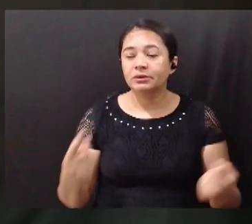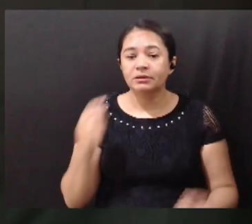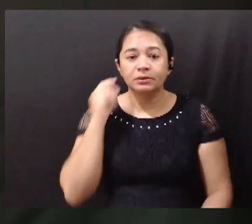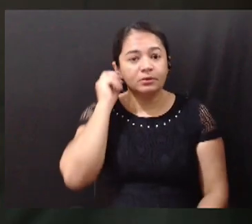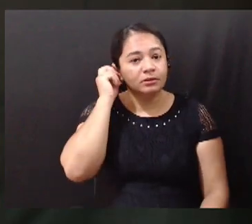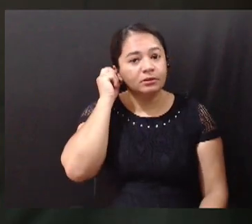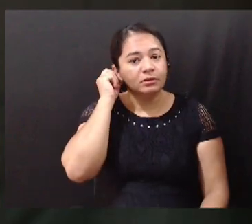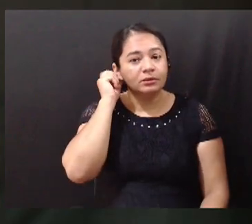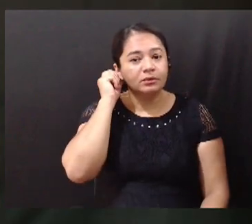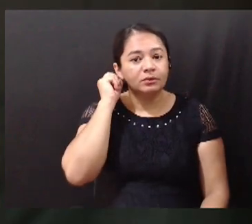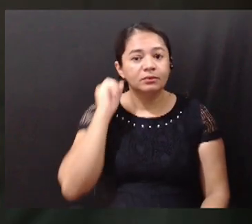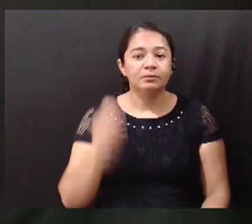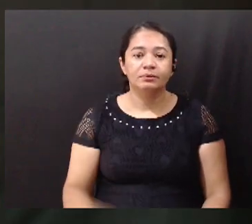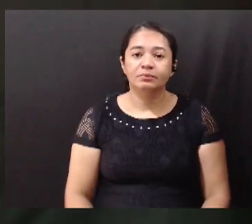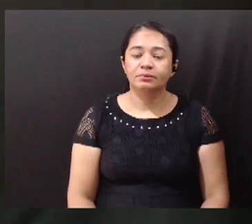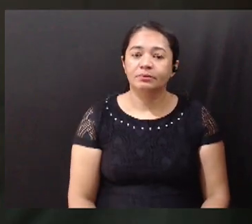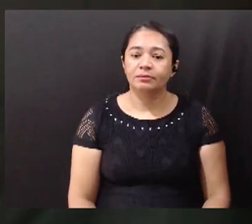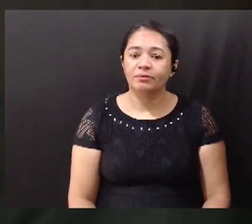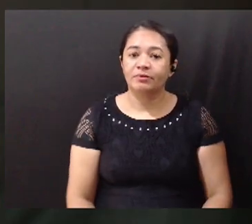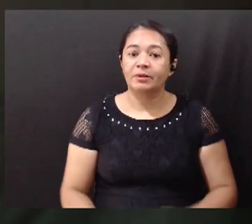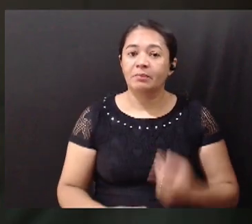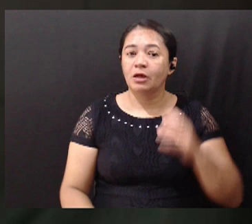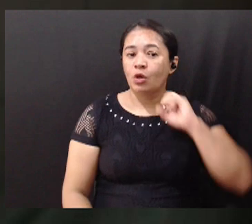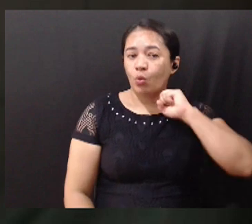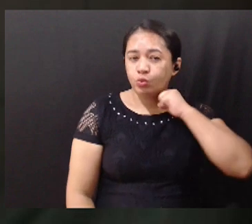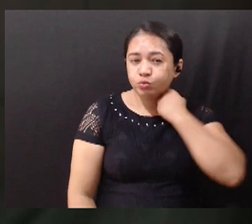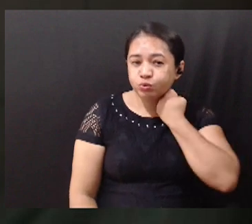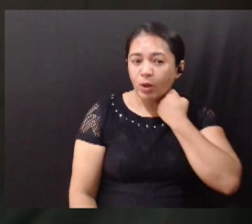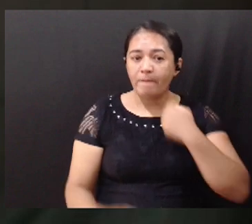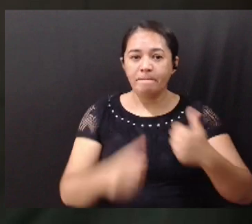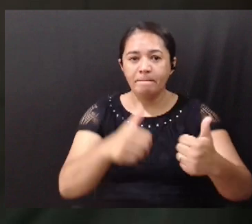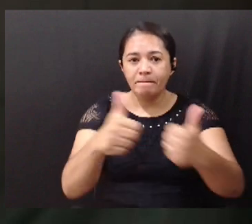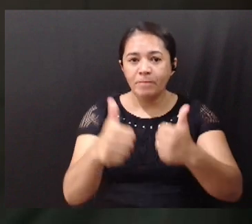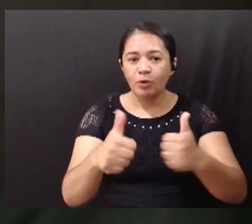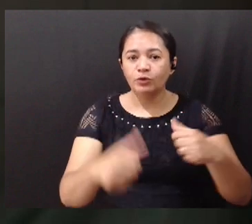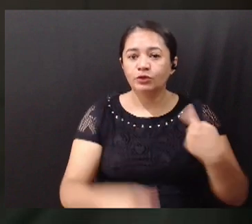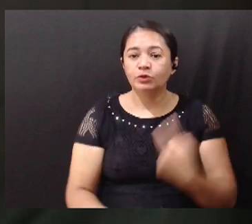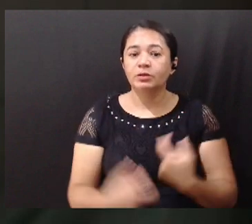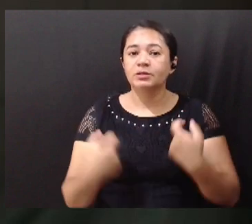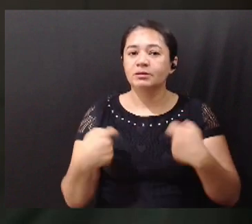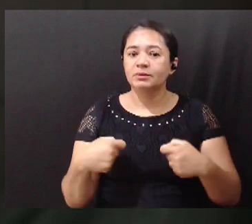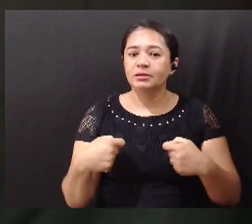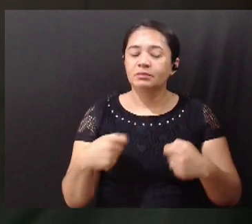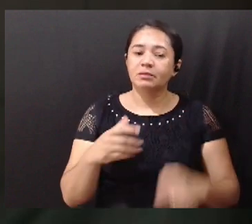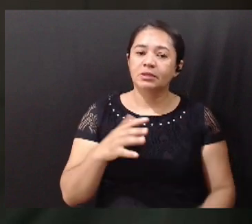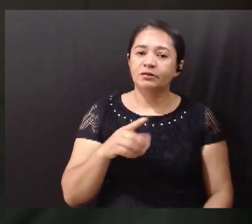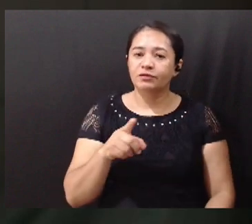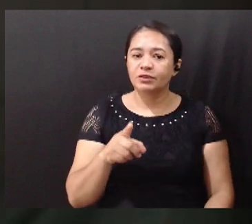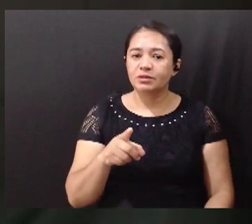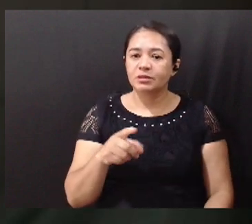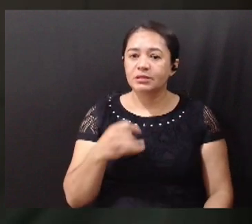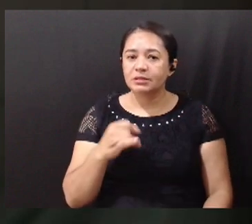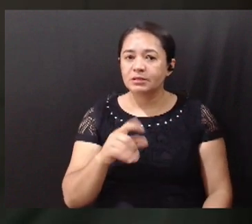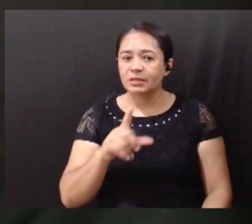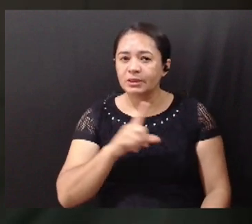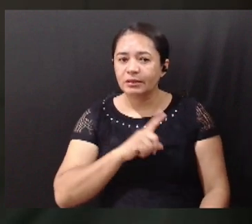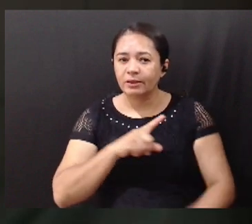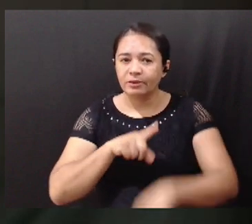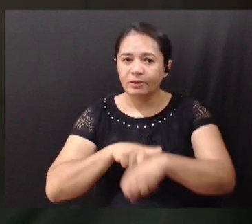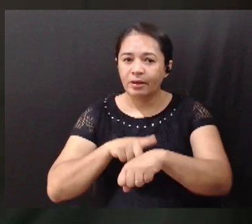bom, né? É um estresse bom. E a gente precisa, de repente, se você tiver um tempo, né?